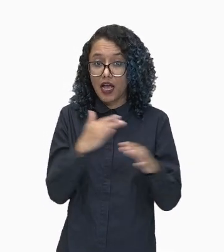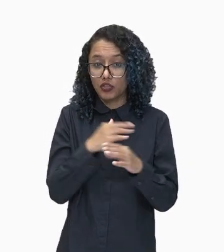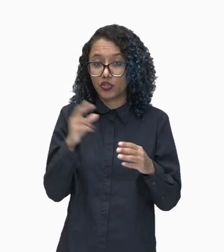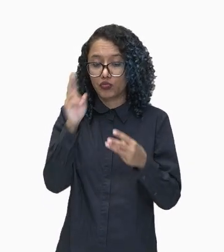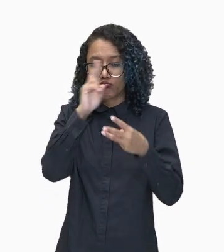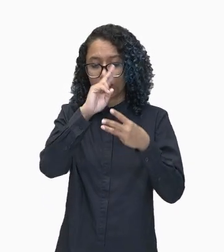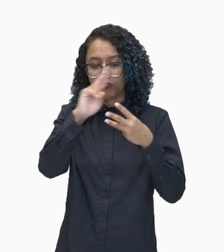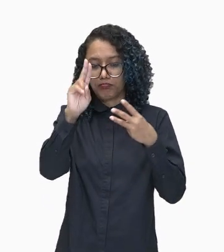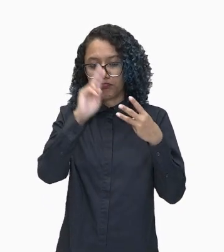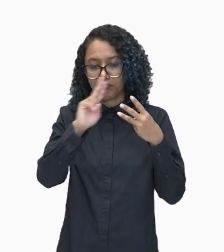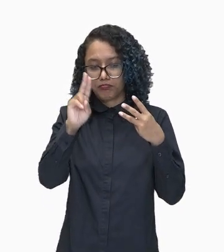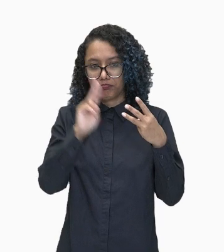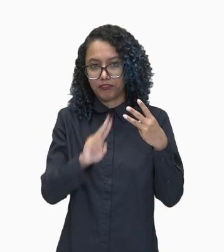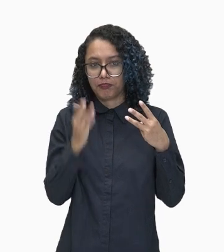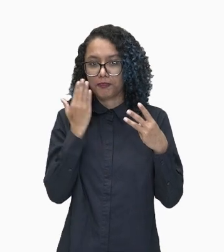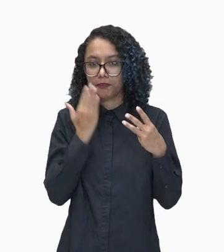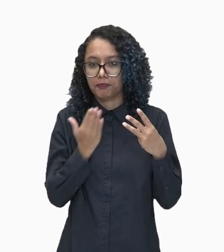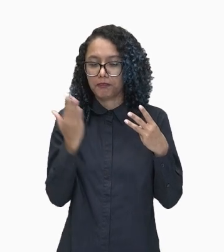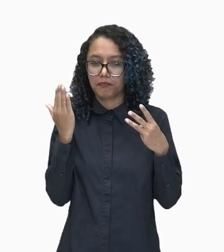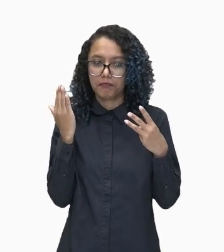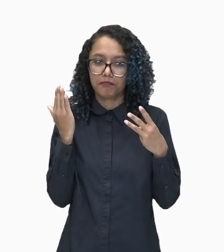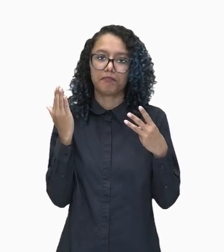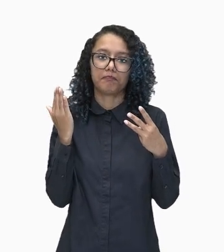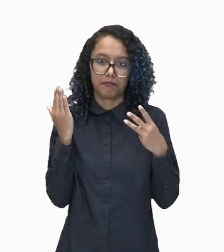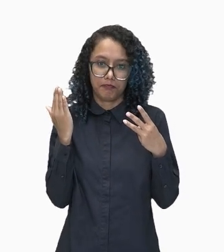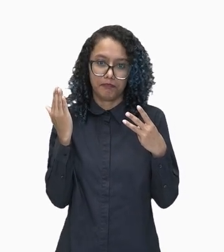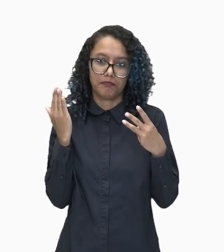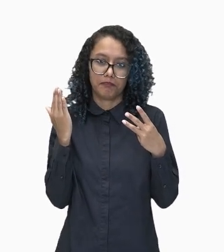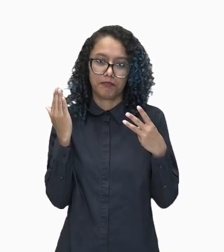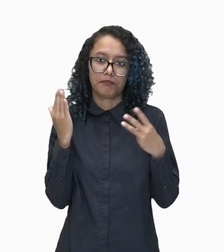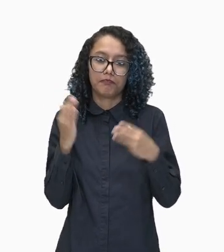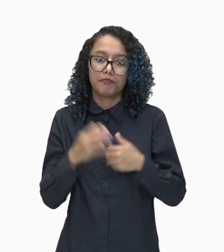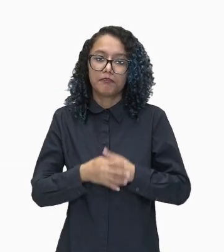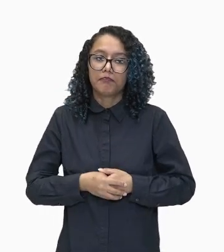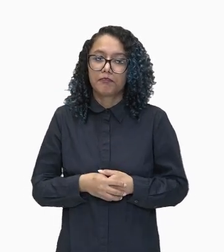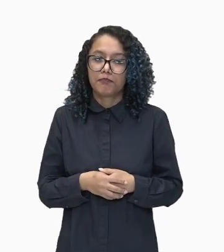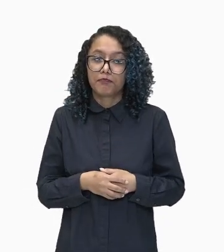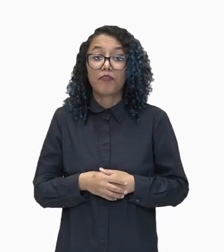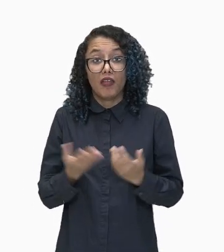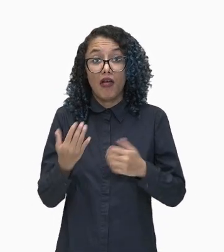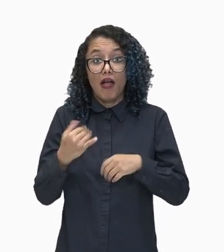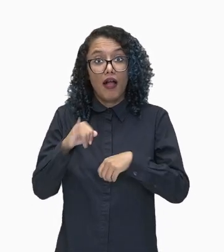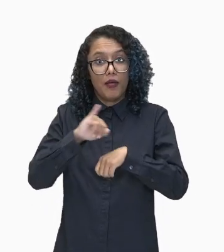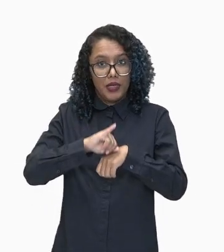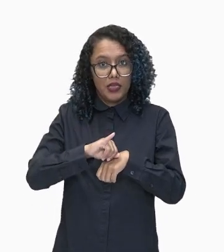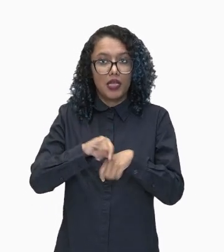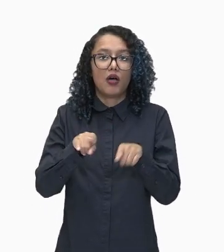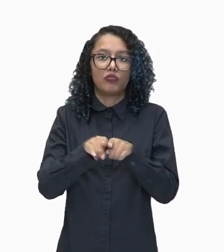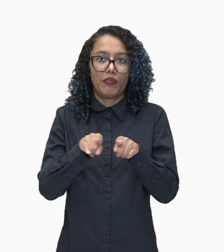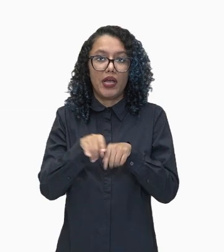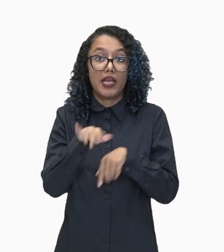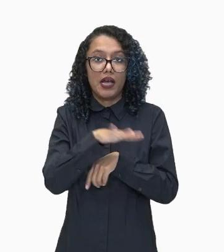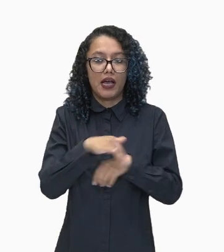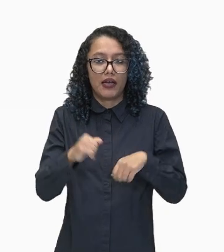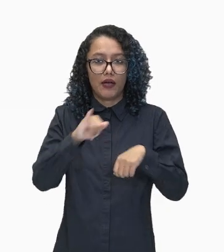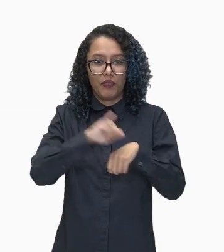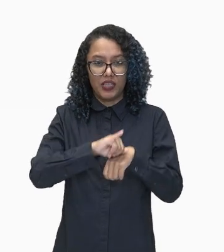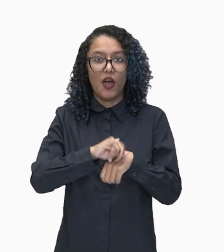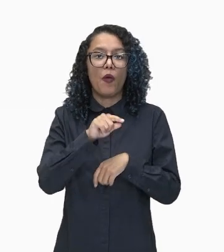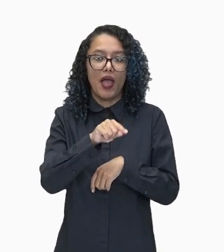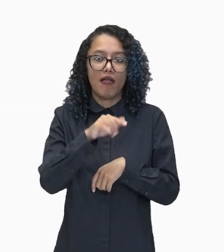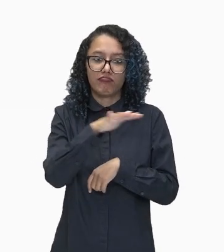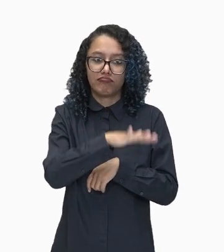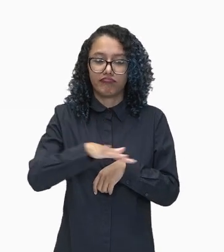Boston, né? A cidade de Nova York, Washington sendo a capital. Então, são áreas com maior quantidade